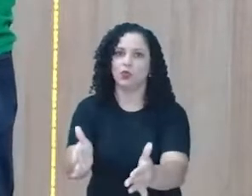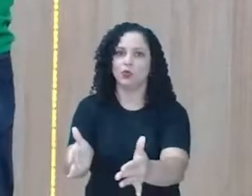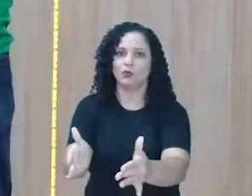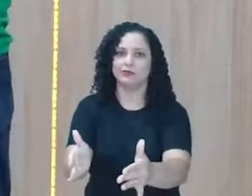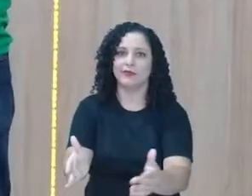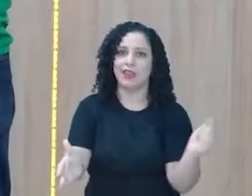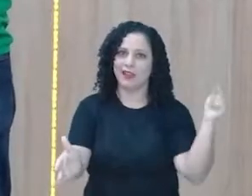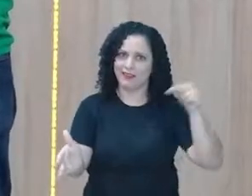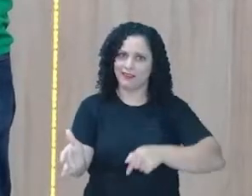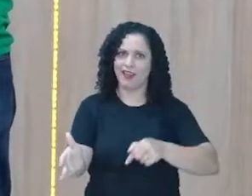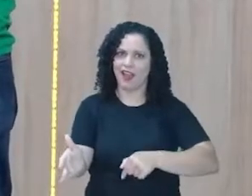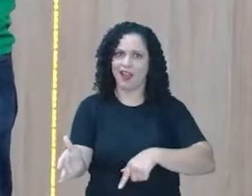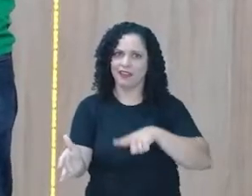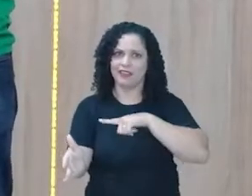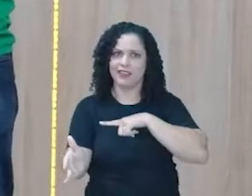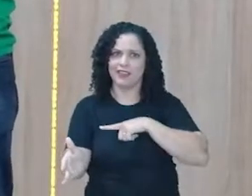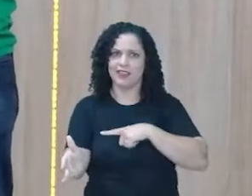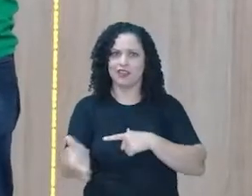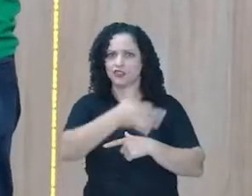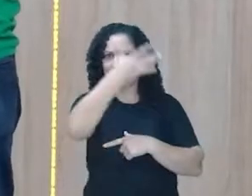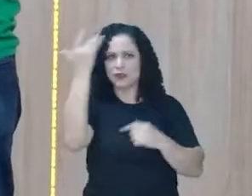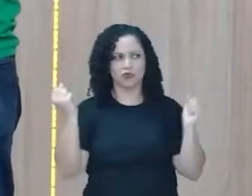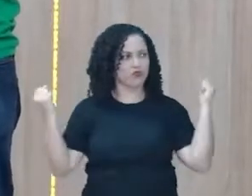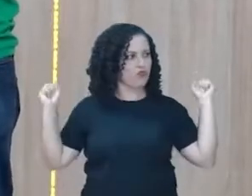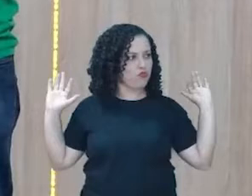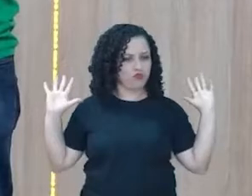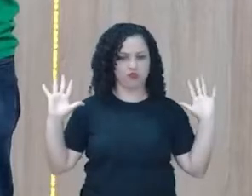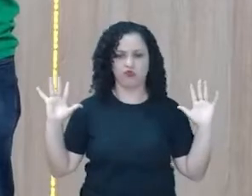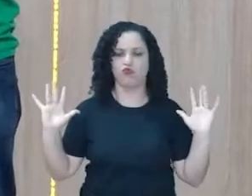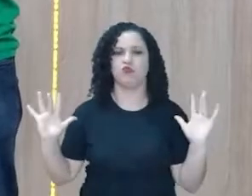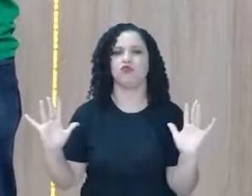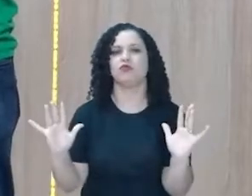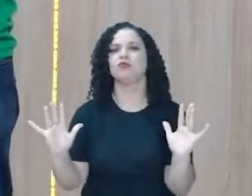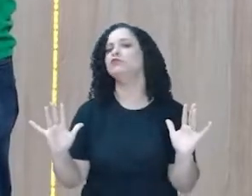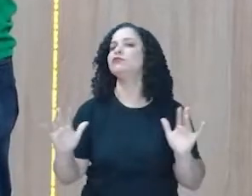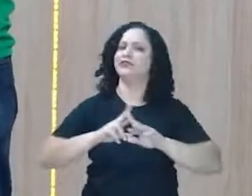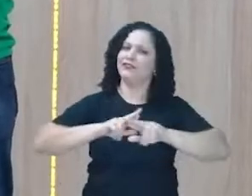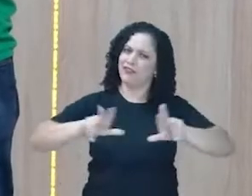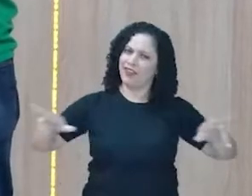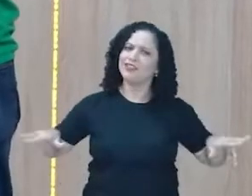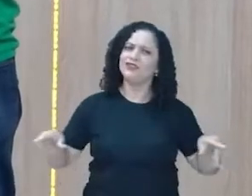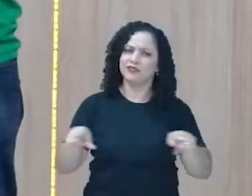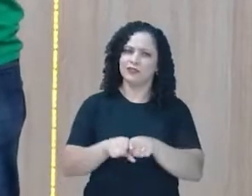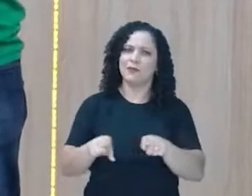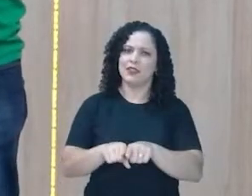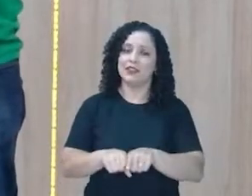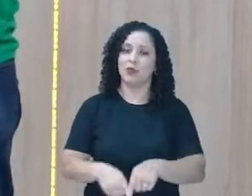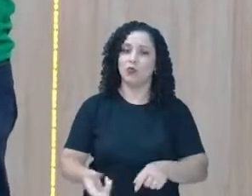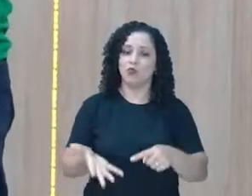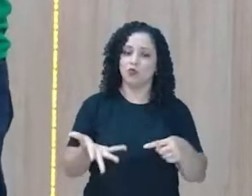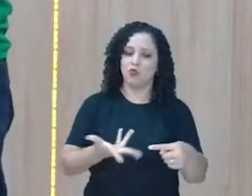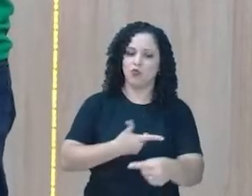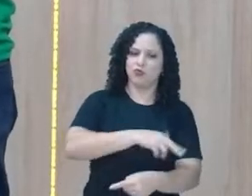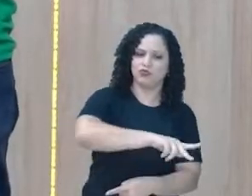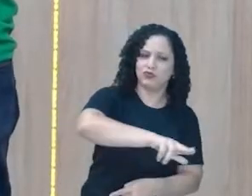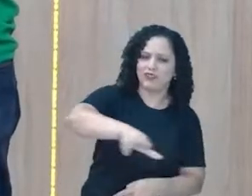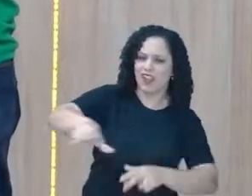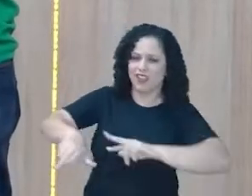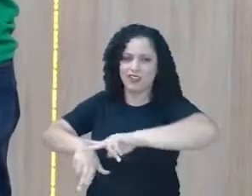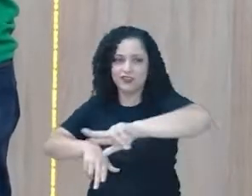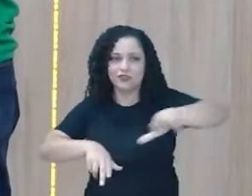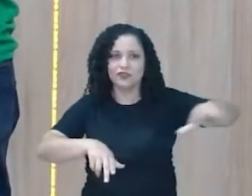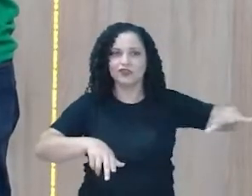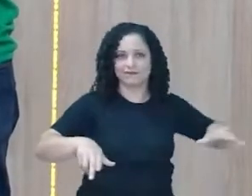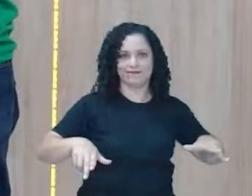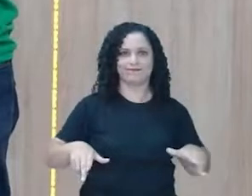mesmas pessoas, né? Então, isso faz com que a gente tenha diferentes elementos espaciais.